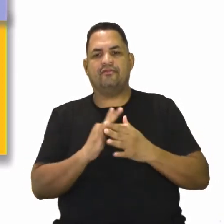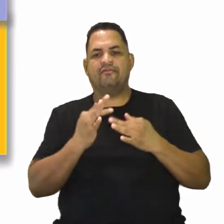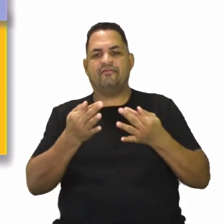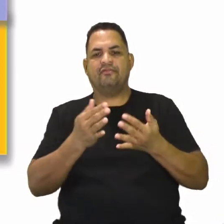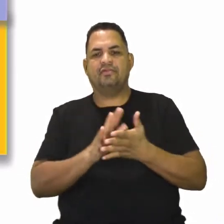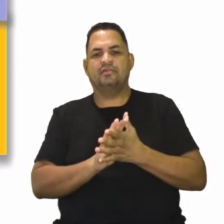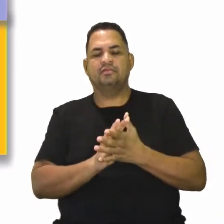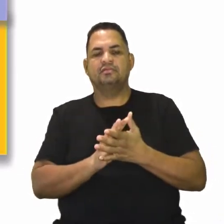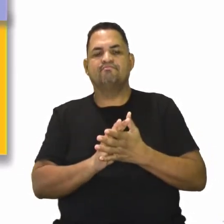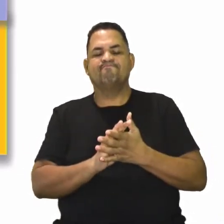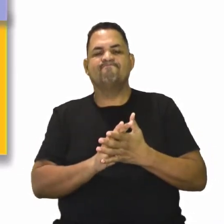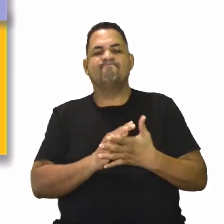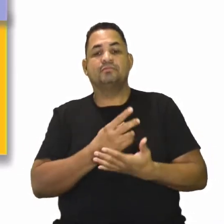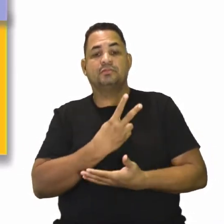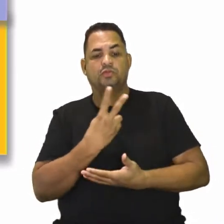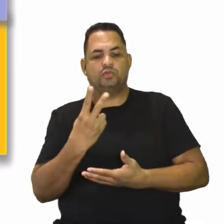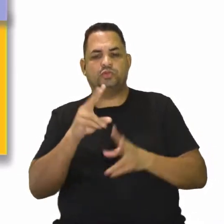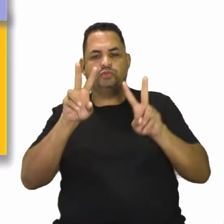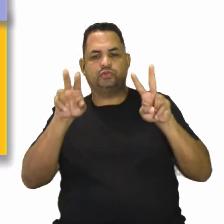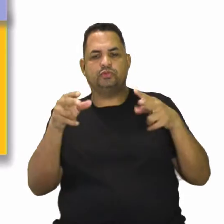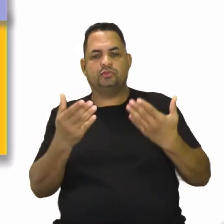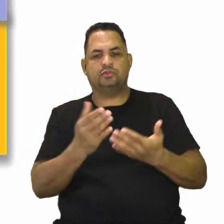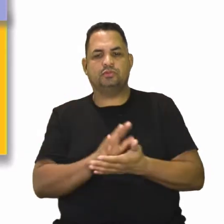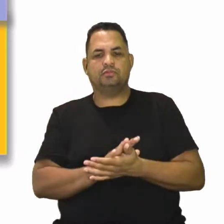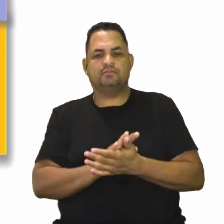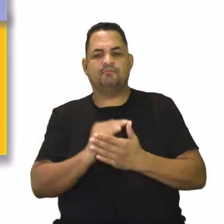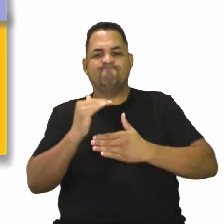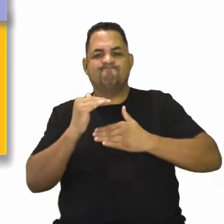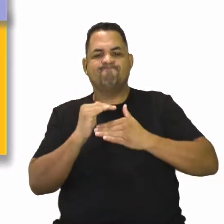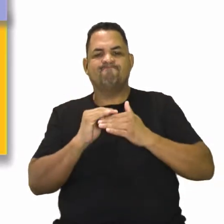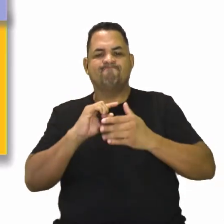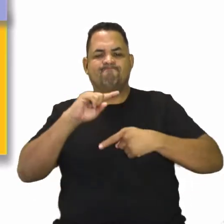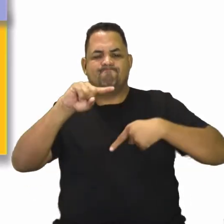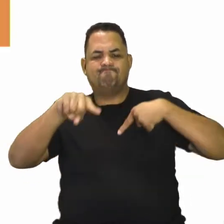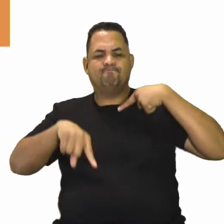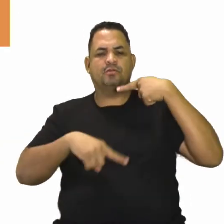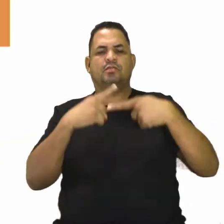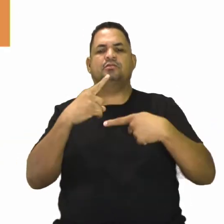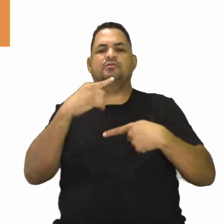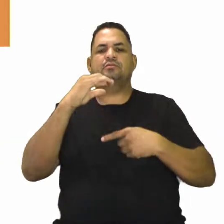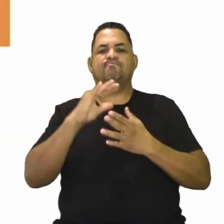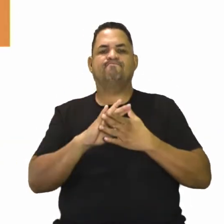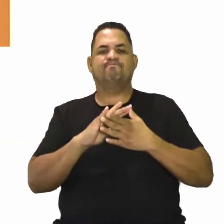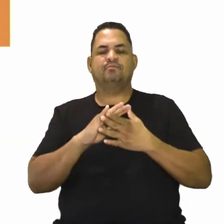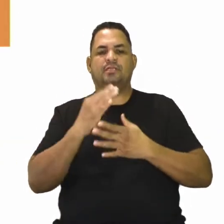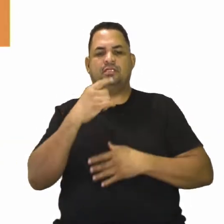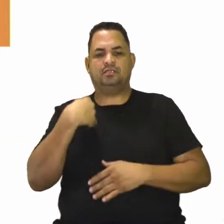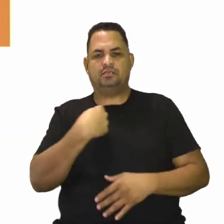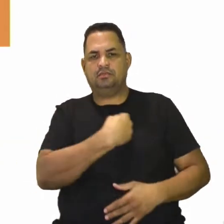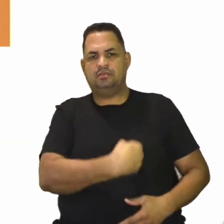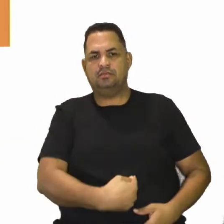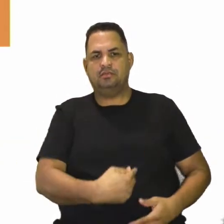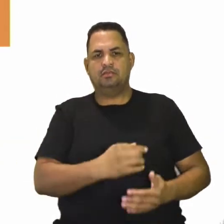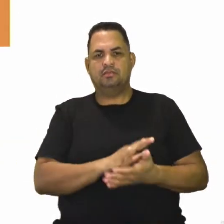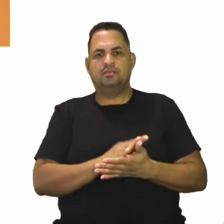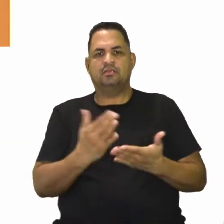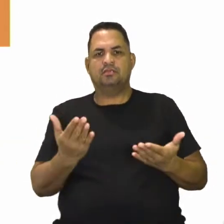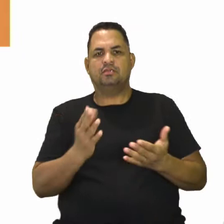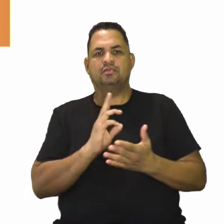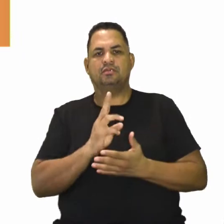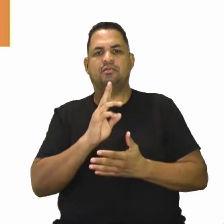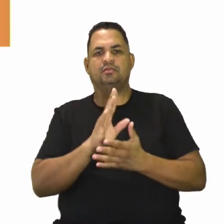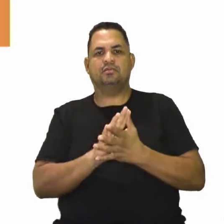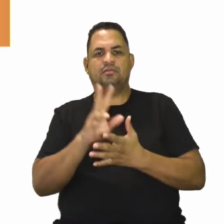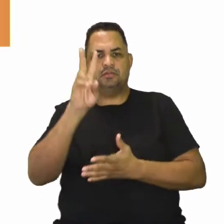assunto é um assunto interessante, que nós vamos ver a China. Como é que está esse processo da China? Tá? O